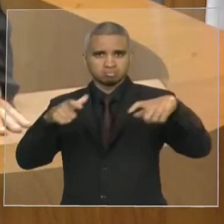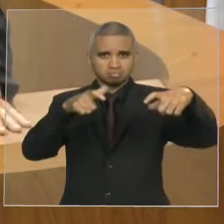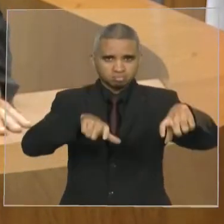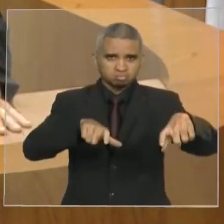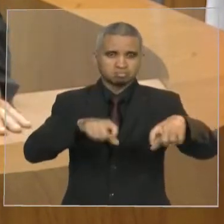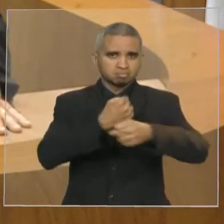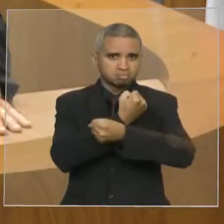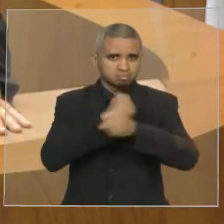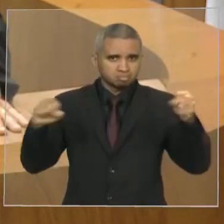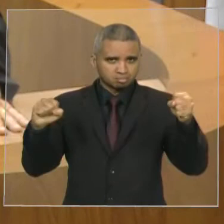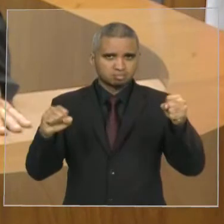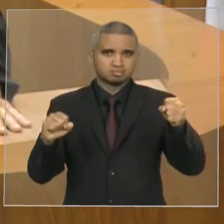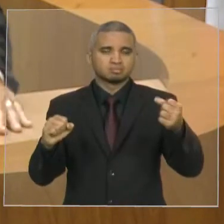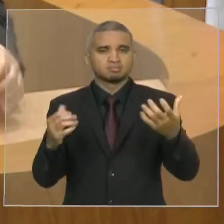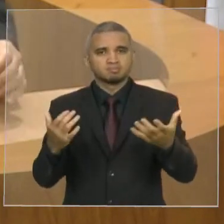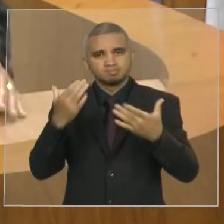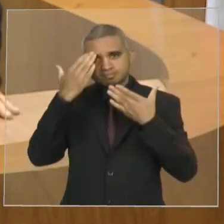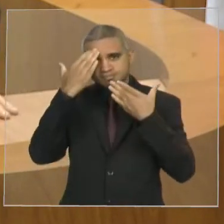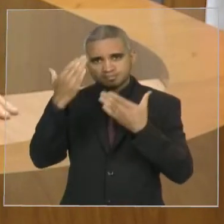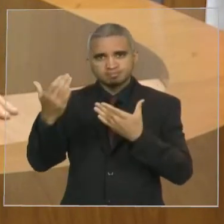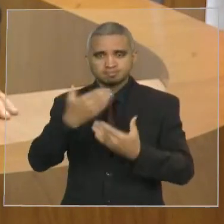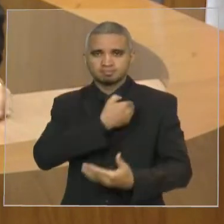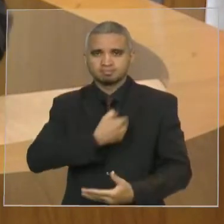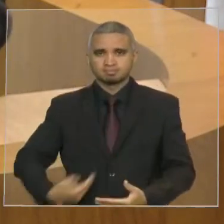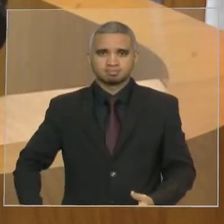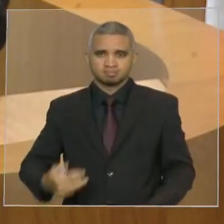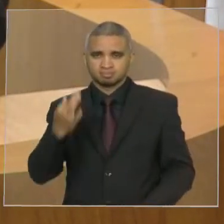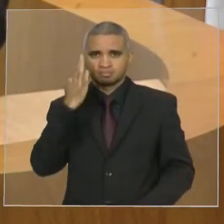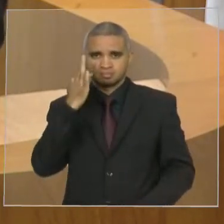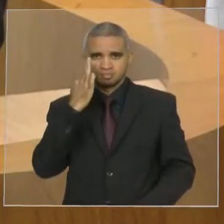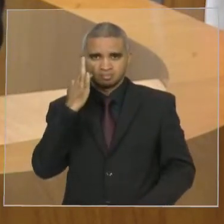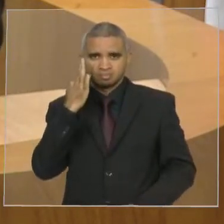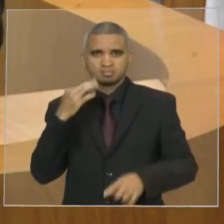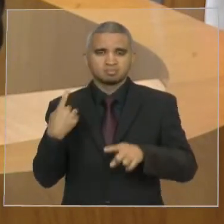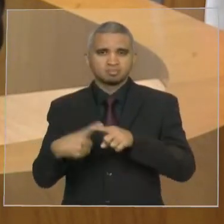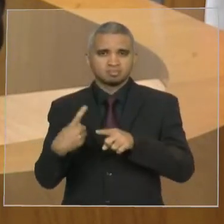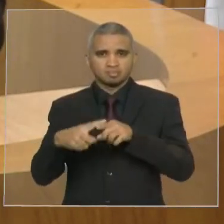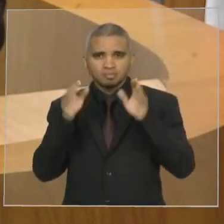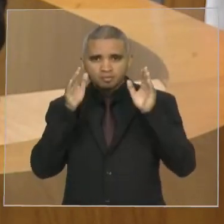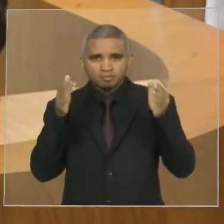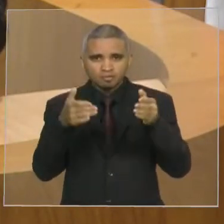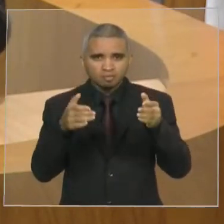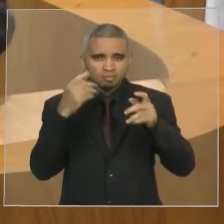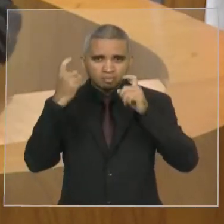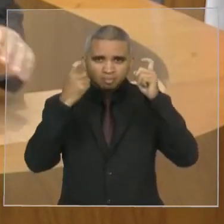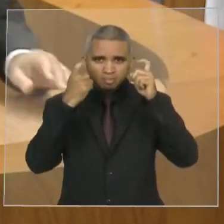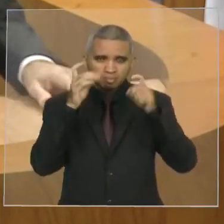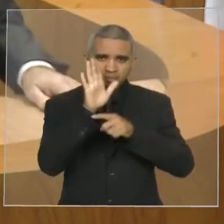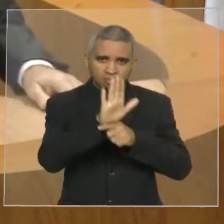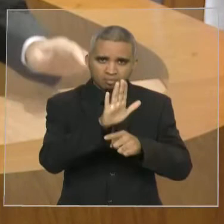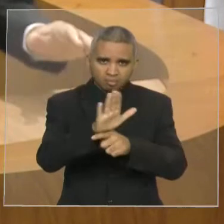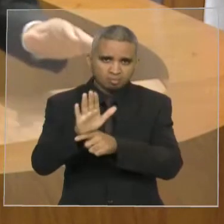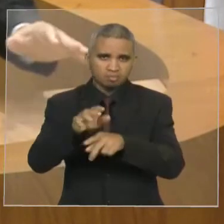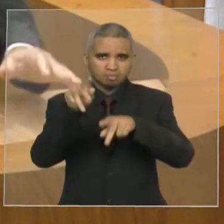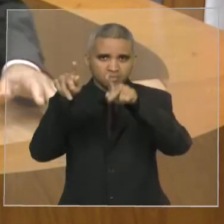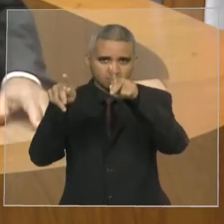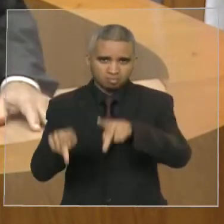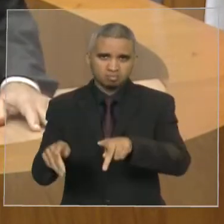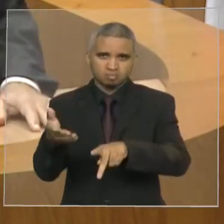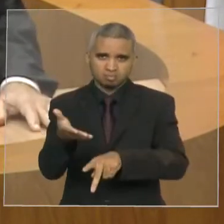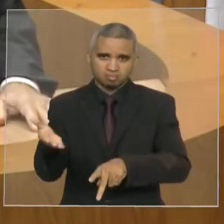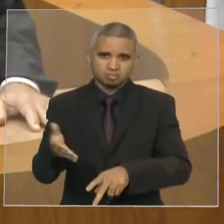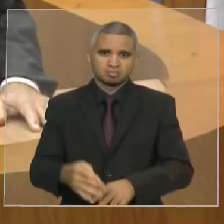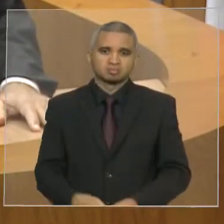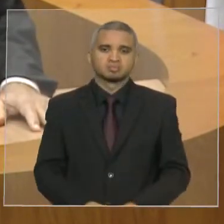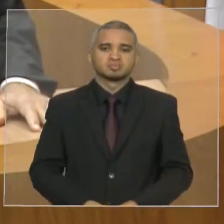fazer obras estruturantes importantes para o povo daquela região. Ainda, e muito